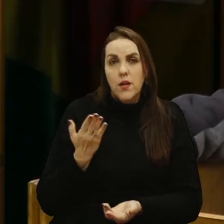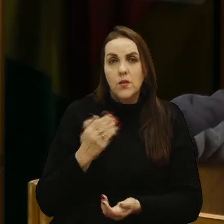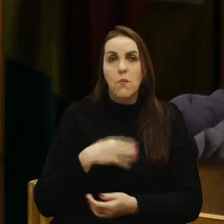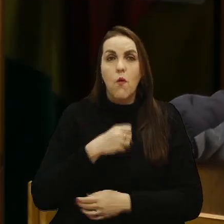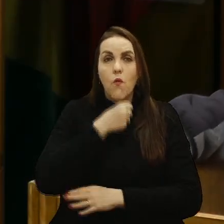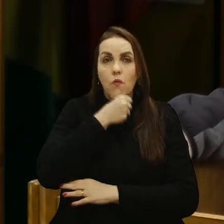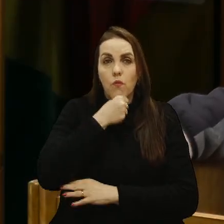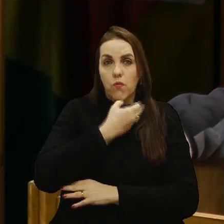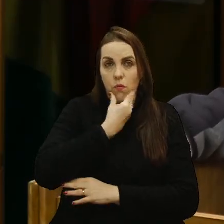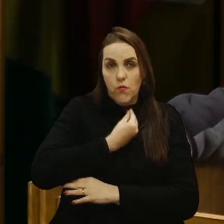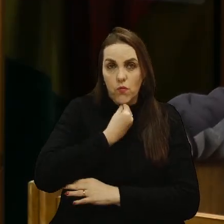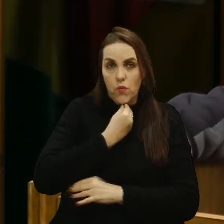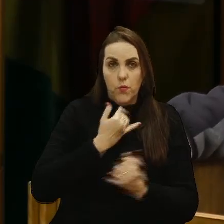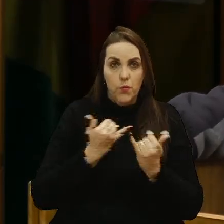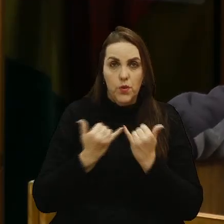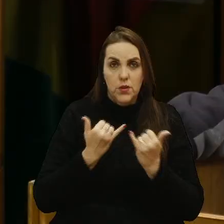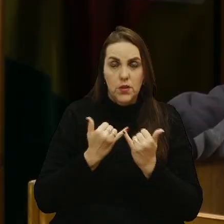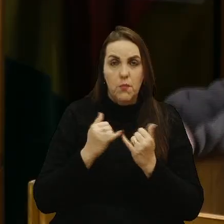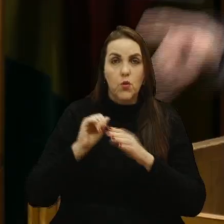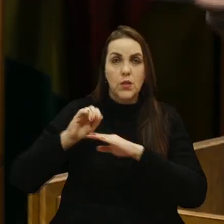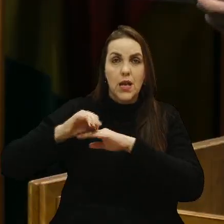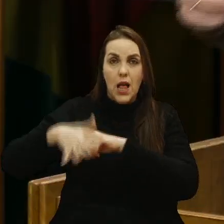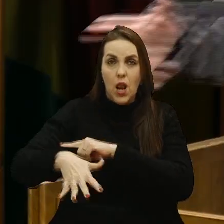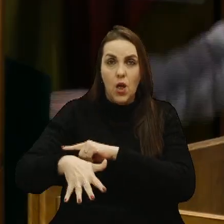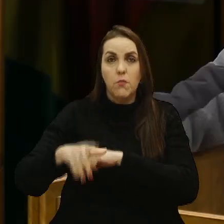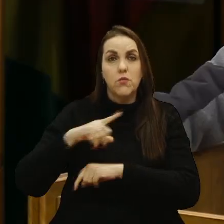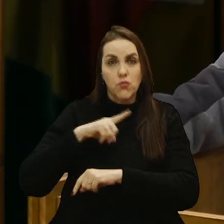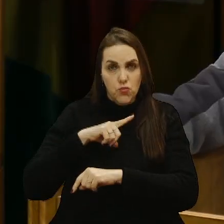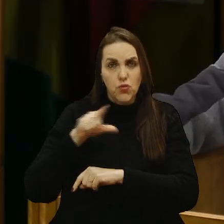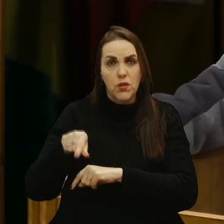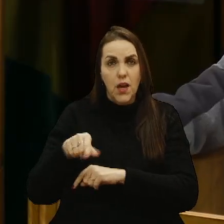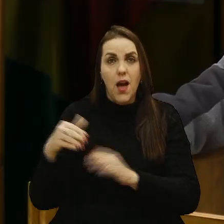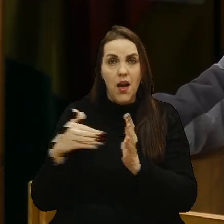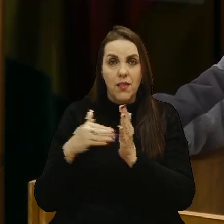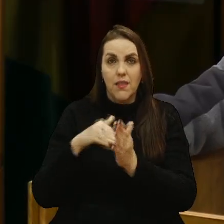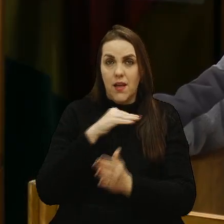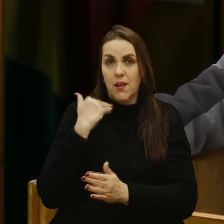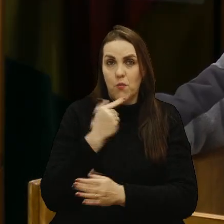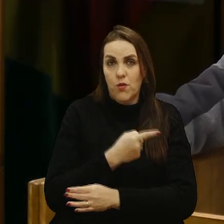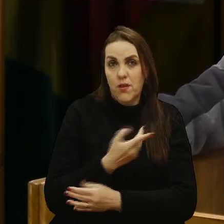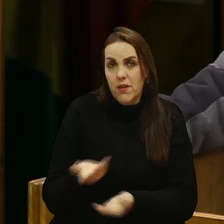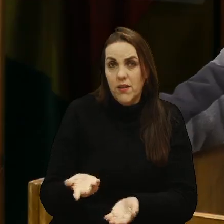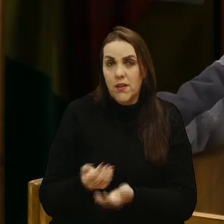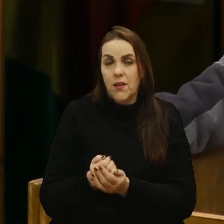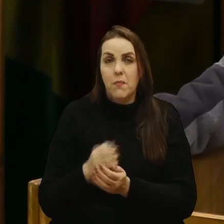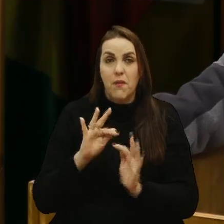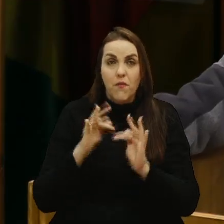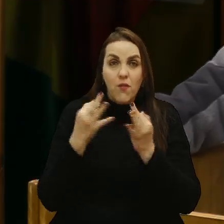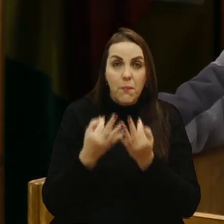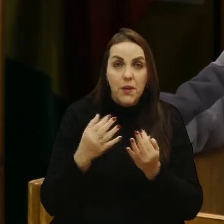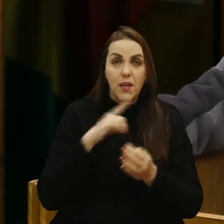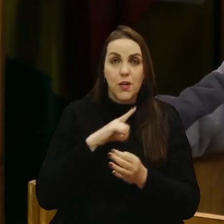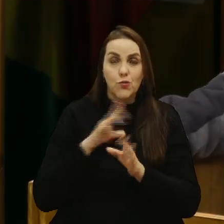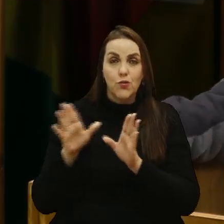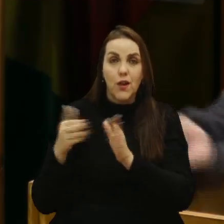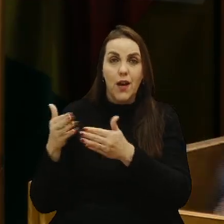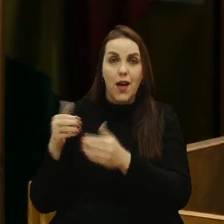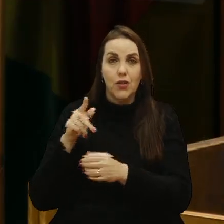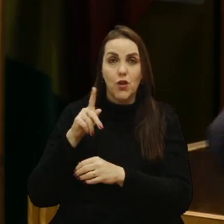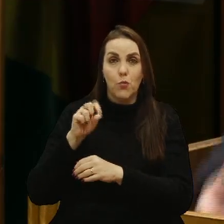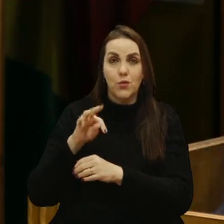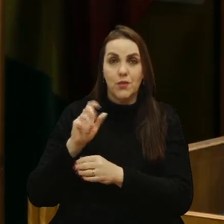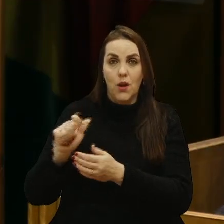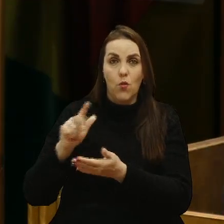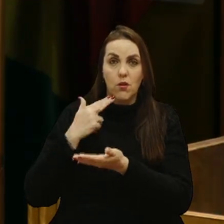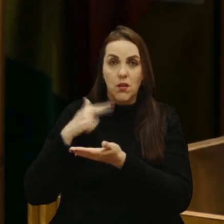uma caixa postal no Correio de Galópolis até morrer. Minha família tinha uma caixa postal no Correio de Galópolis. Então, a questão é a seguinte, se o